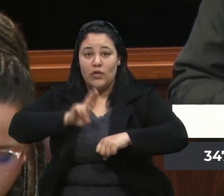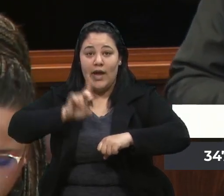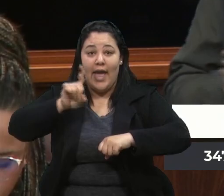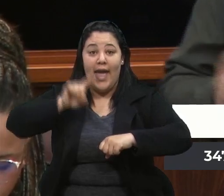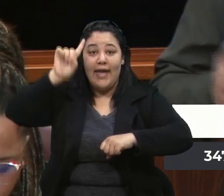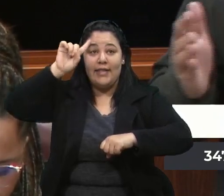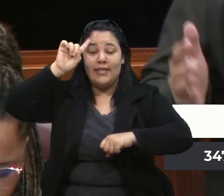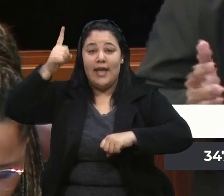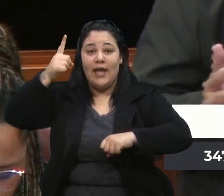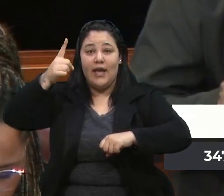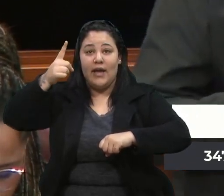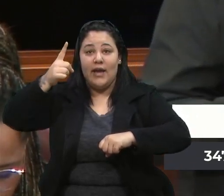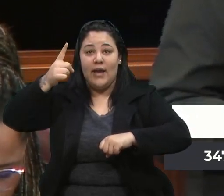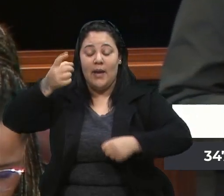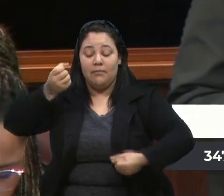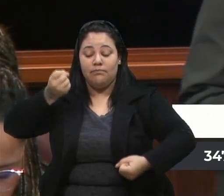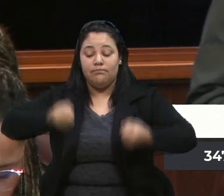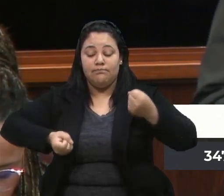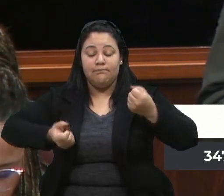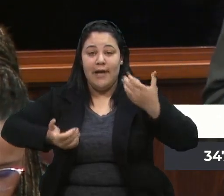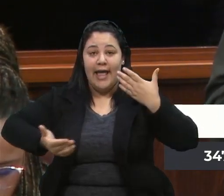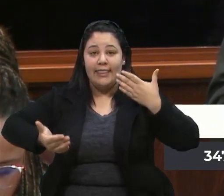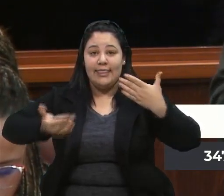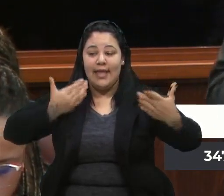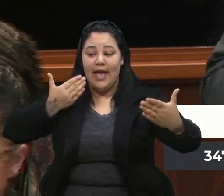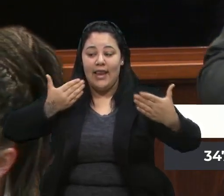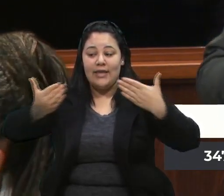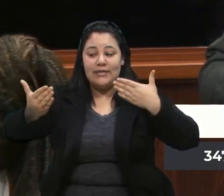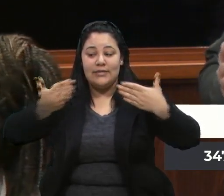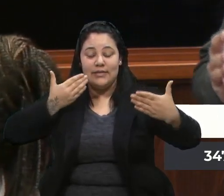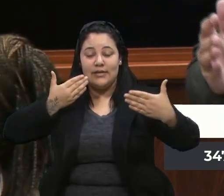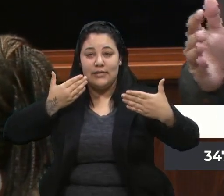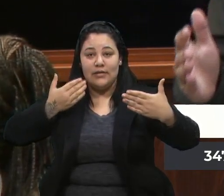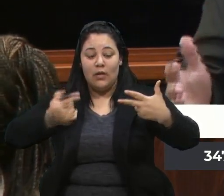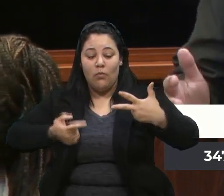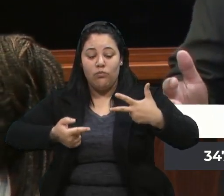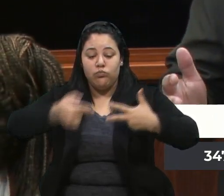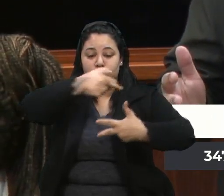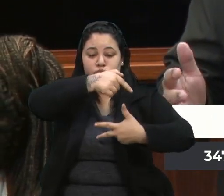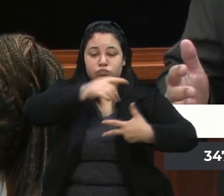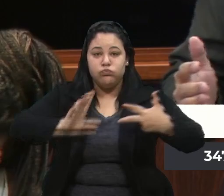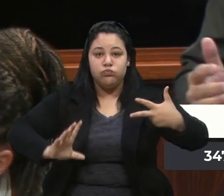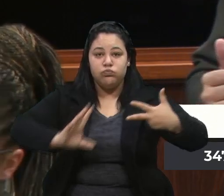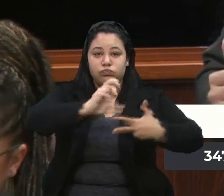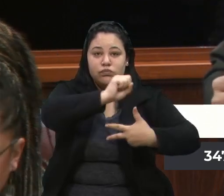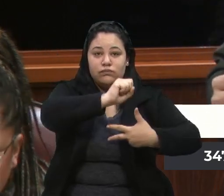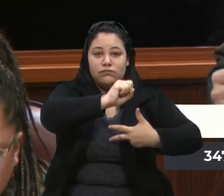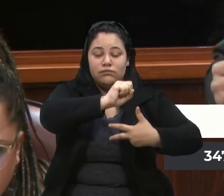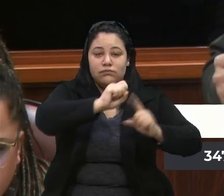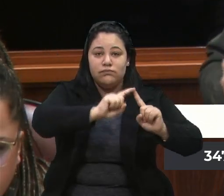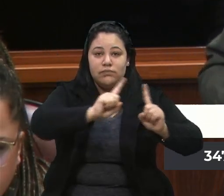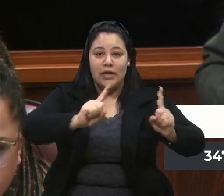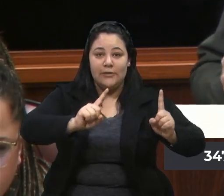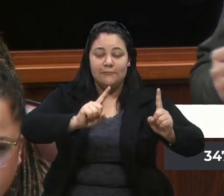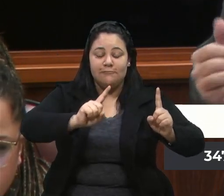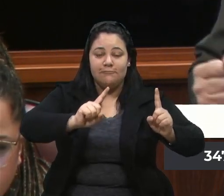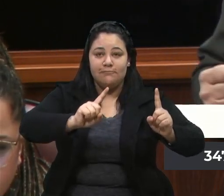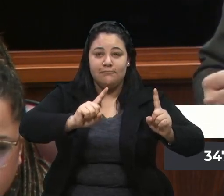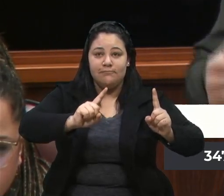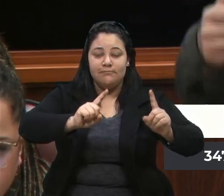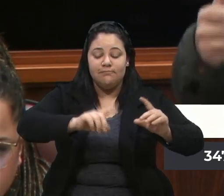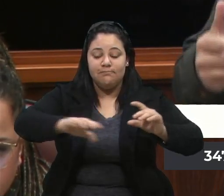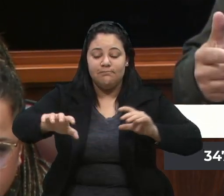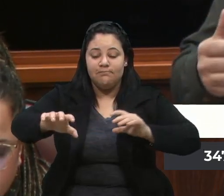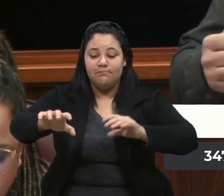de pesos e contrapesos, de que os poderes são independentes e harmônicos, mas eles